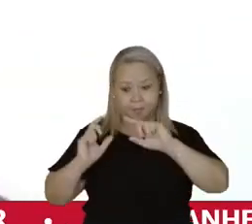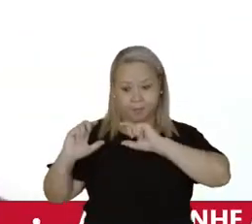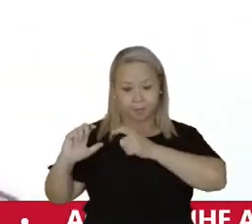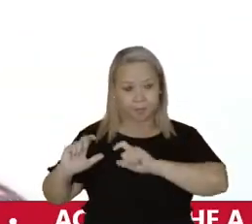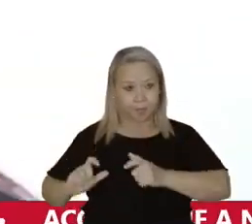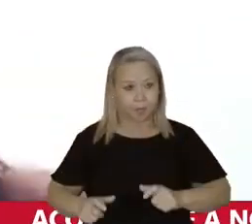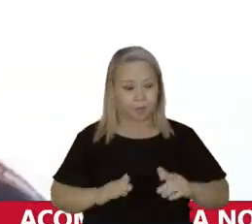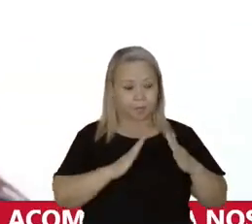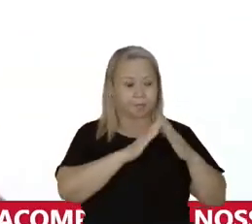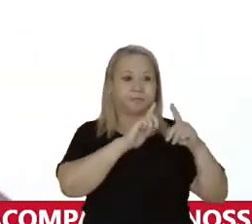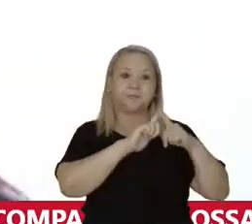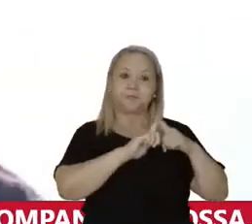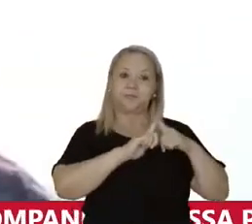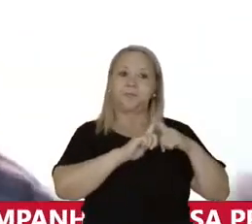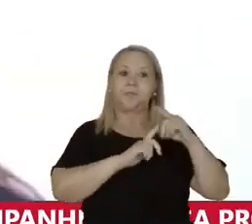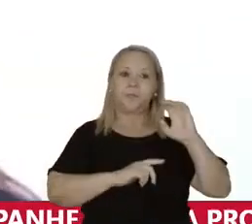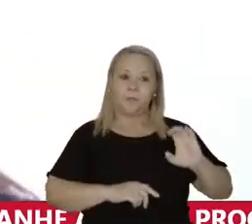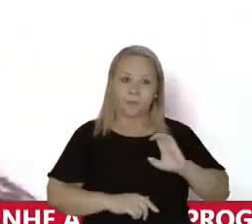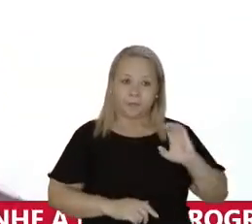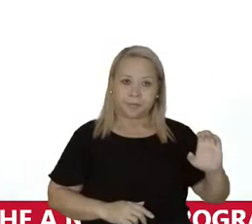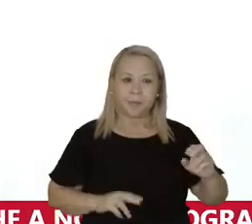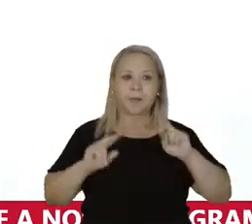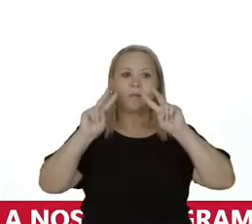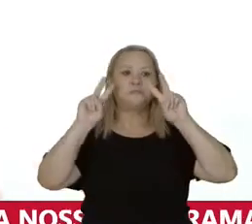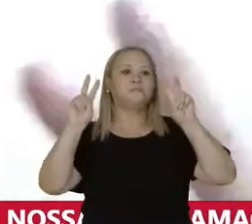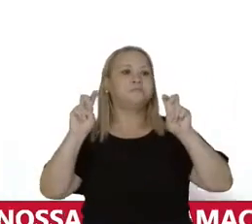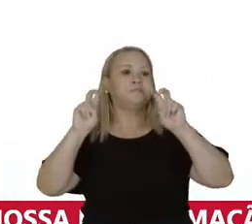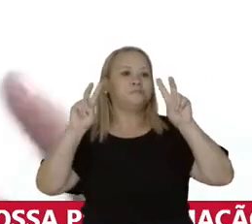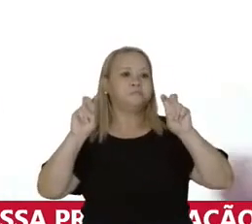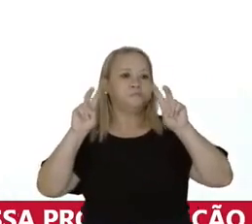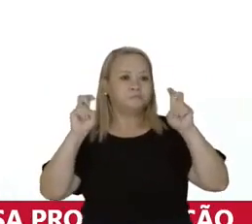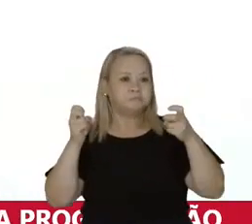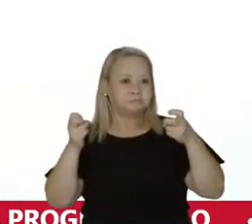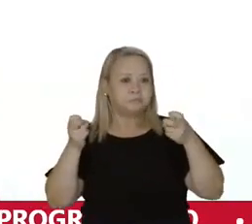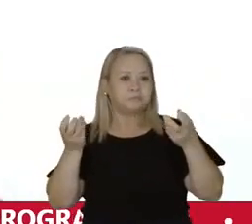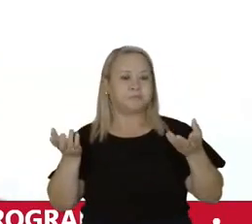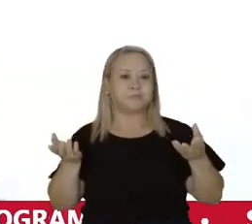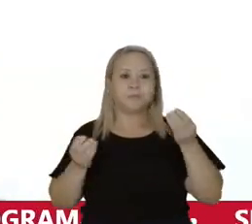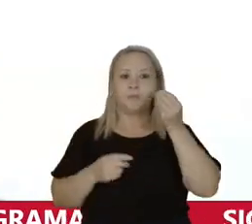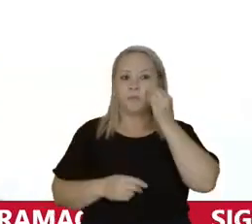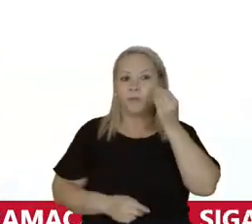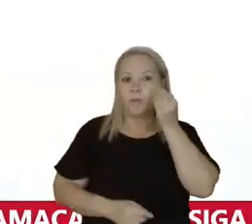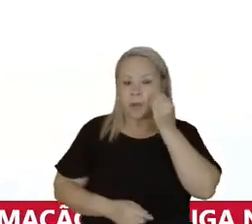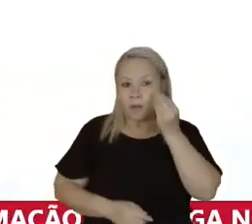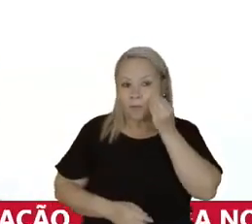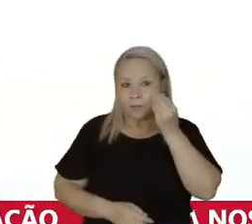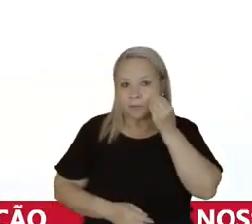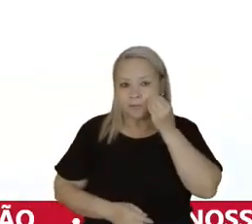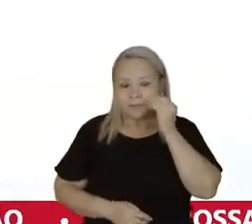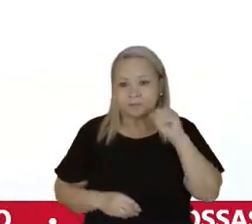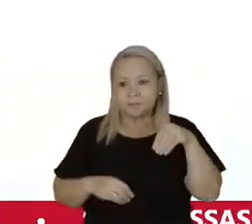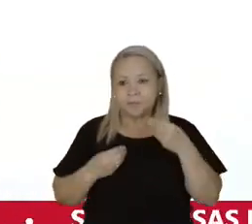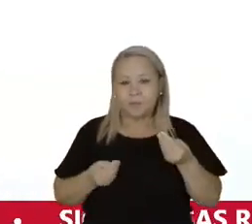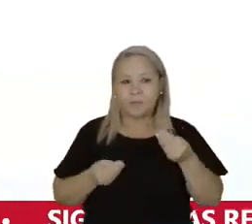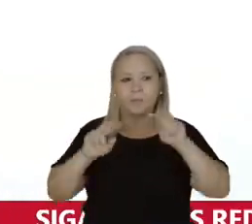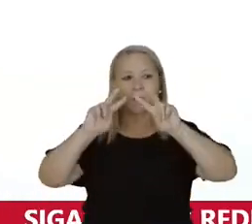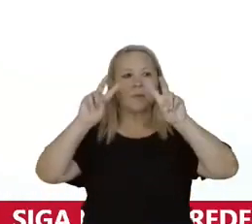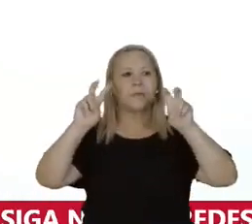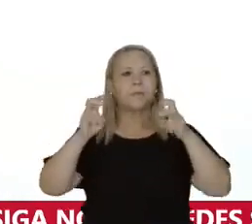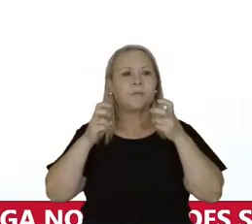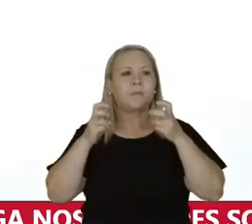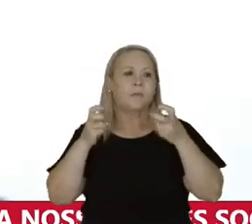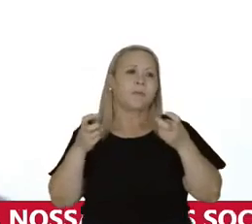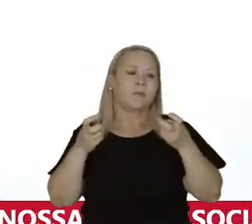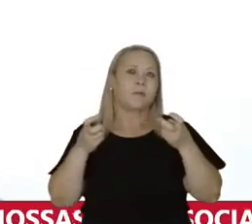Católica, como um termo, enfim, que tenta dar conta de algumas questões que a